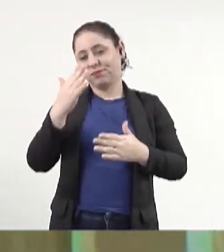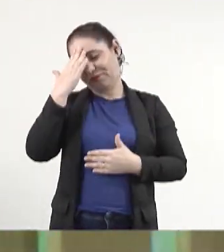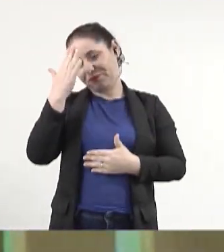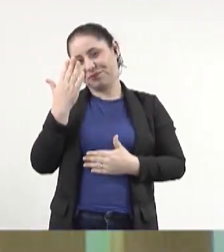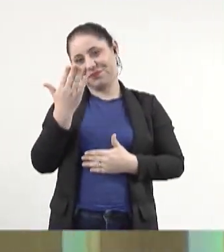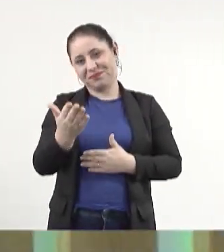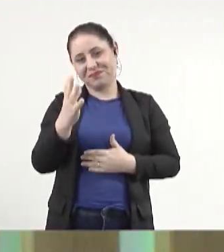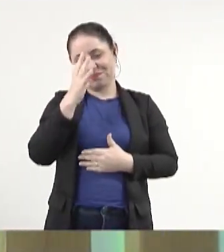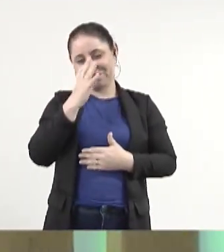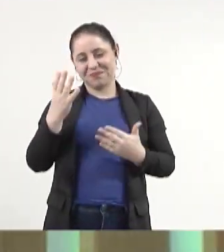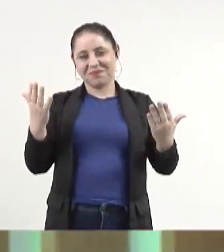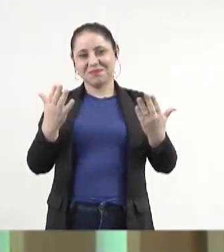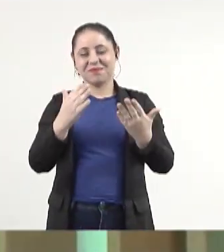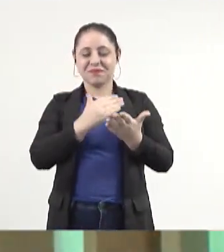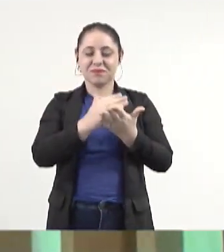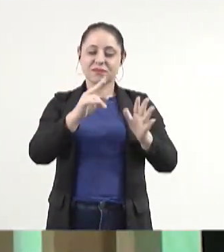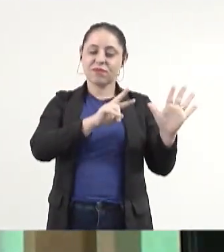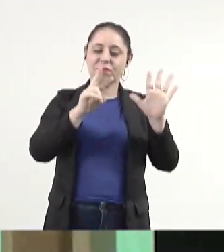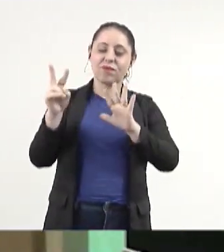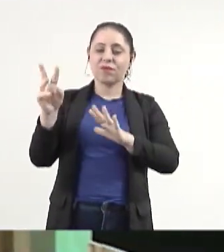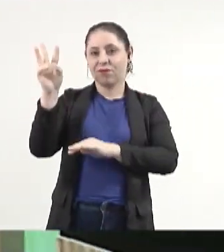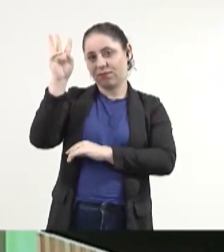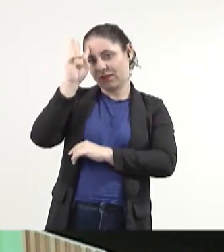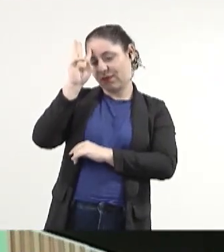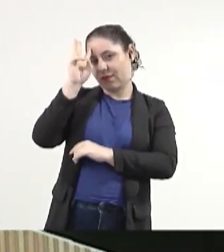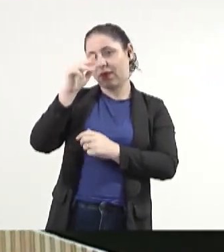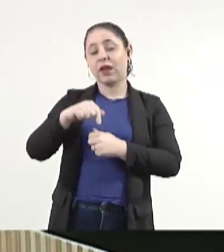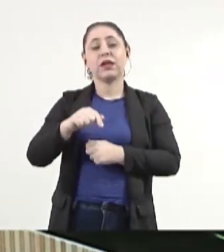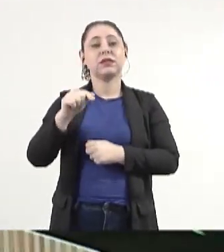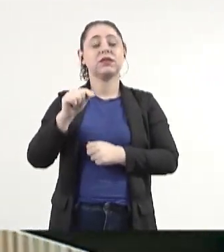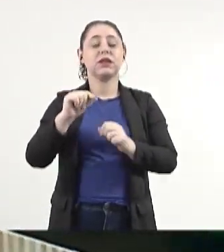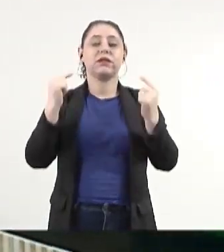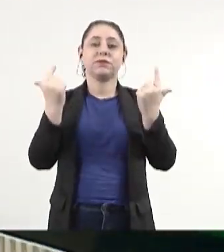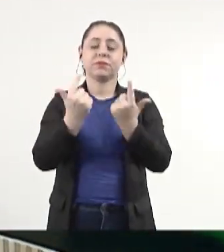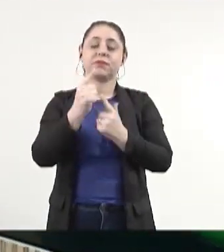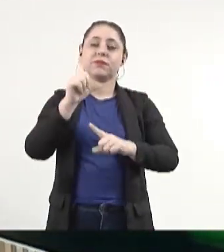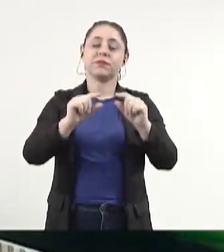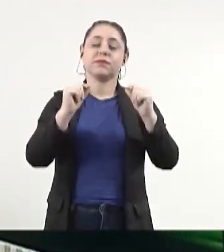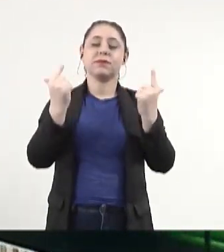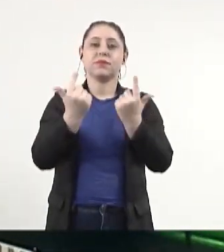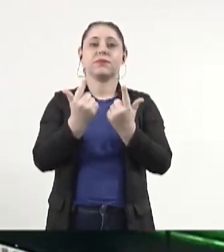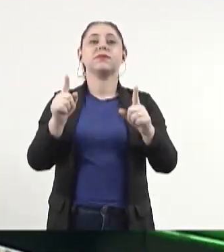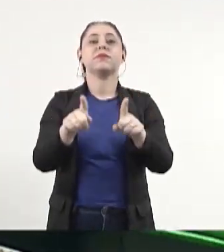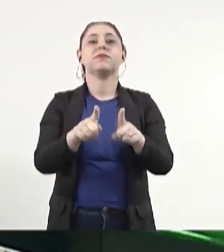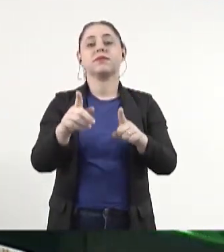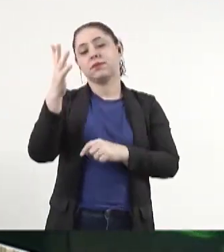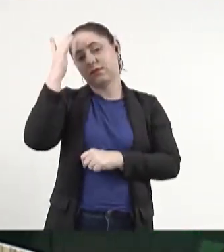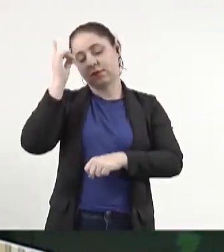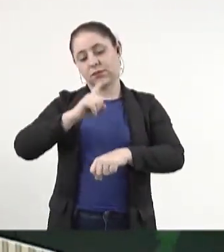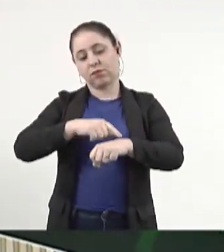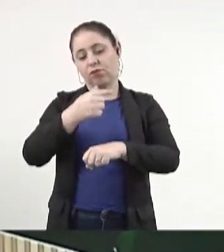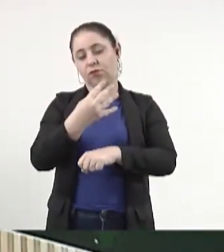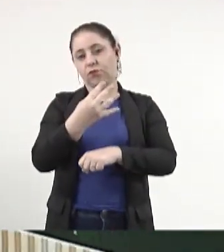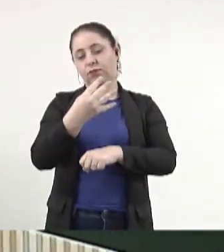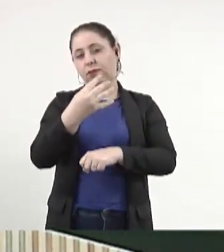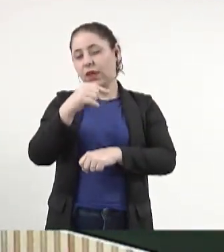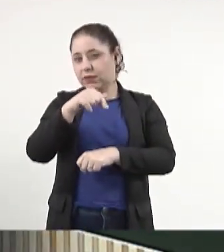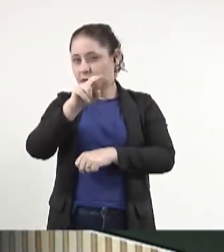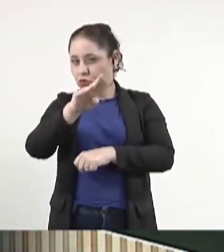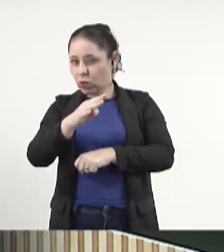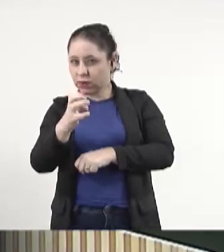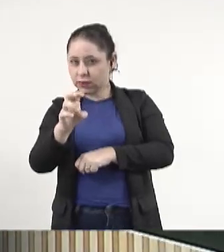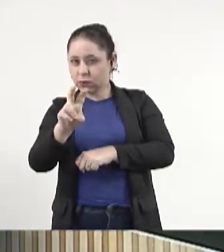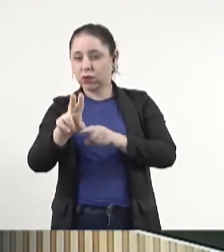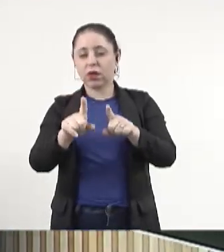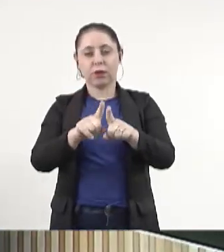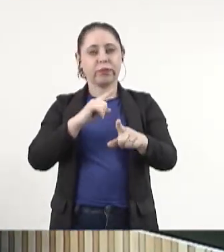agradeço muito pela audiência nesse começo de semana, terça-feira, aqui na TV Lemes. Lembrando, amanhã, 7h45, tem primeira